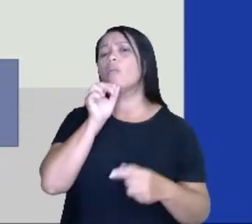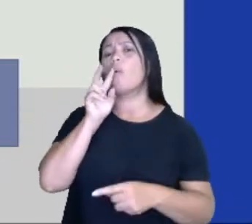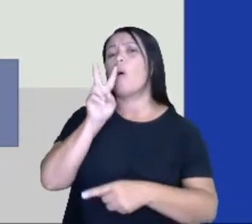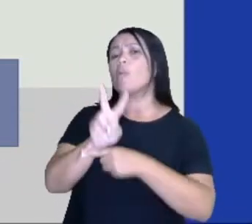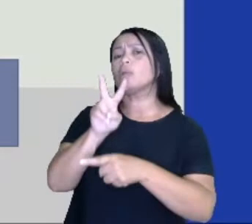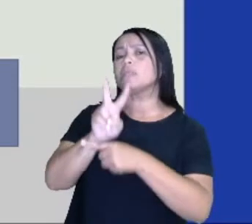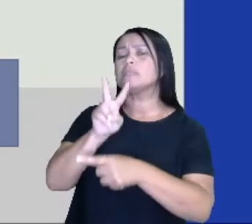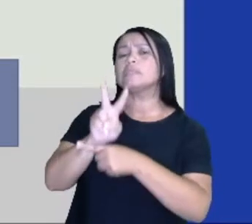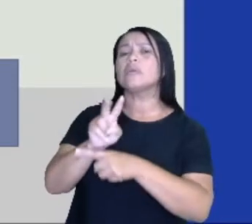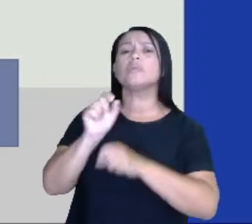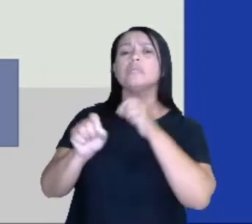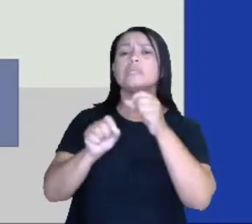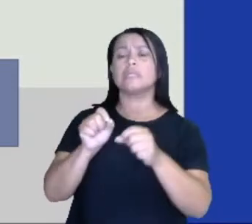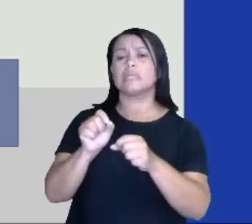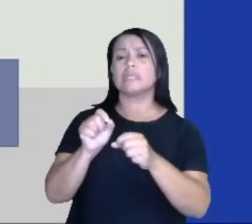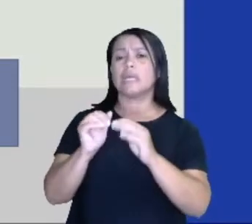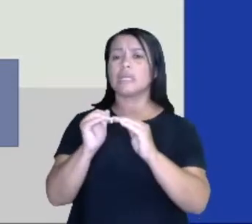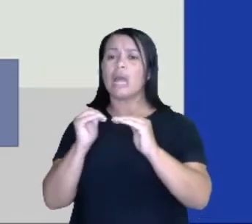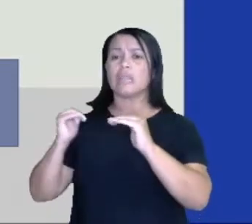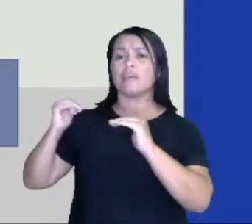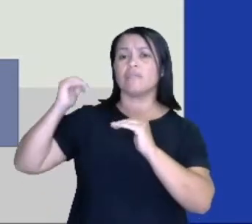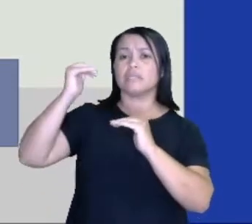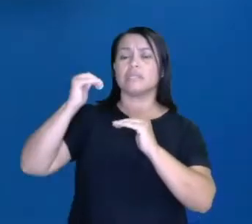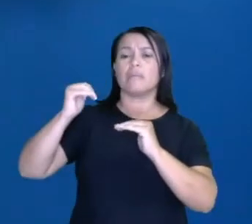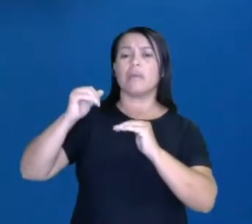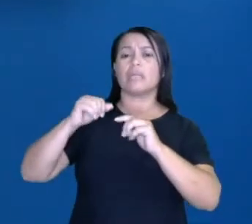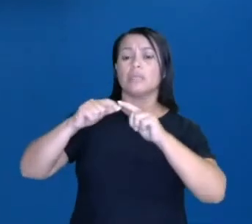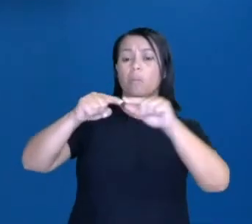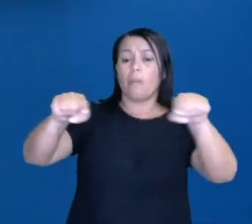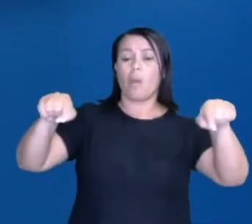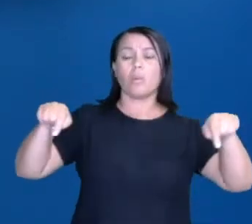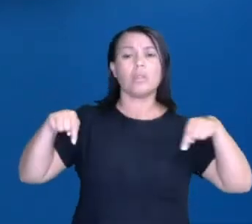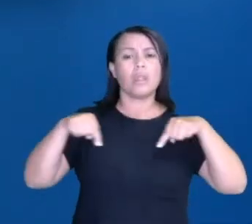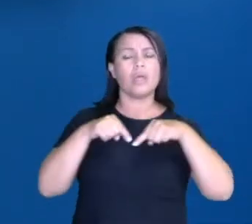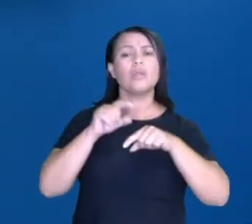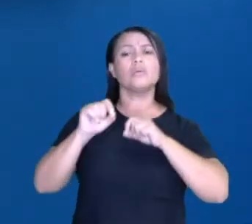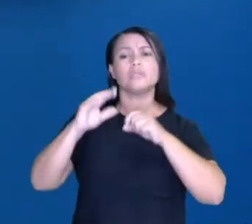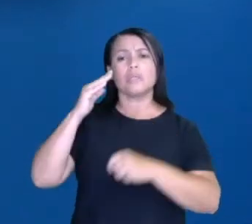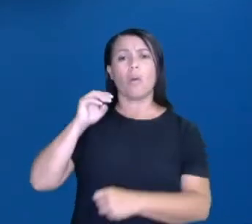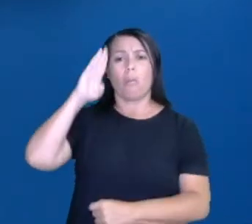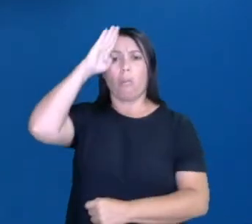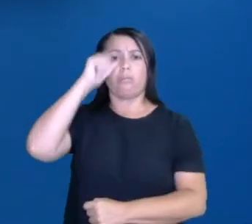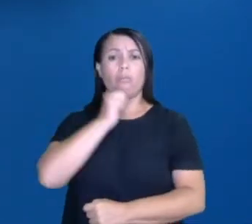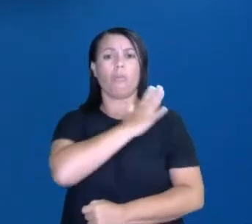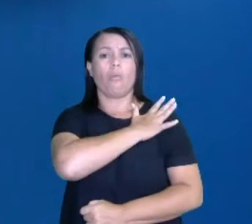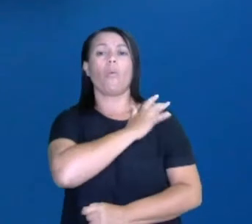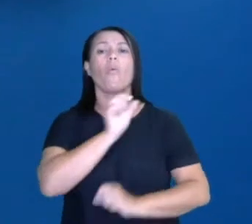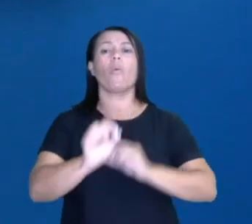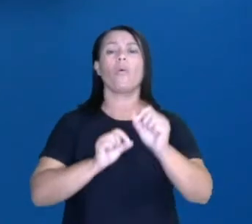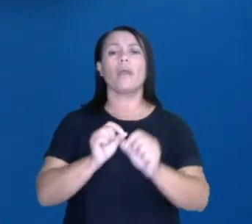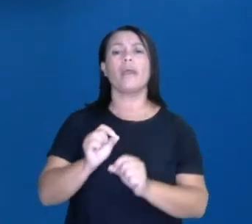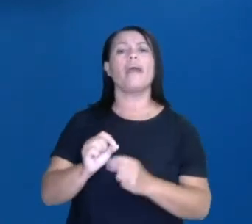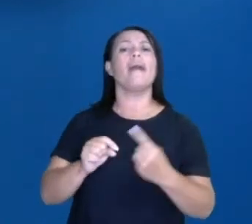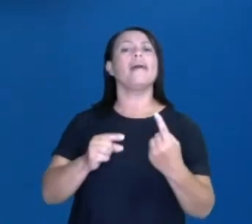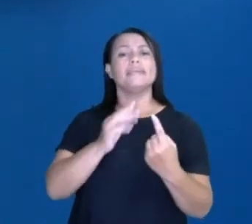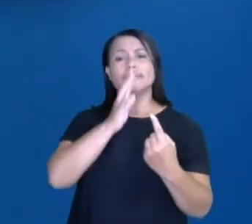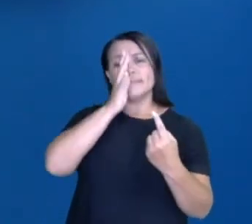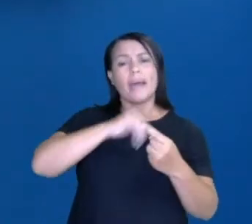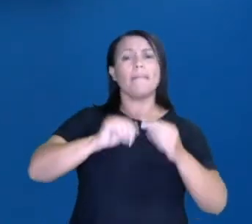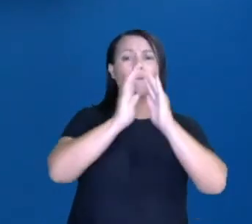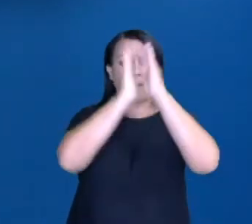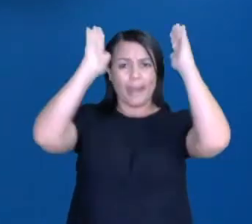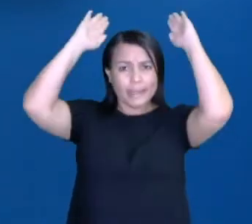daquele poder inicialmente exercido dentro do meu território. Né? As Forças Armadas é constituída da Marinha, do Exército